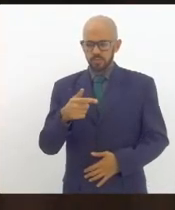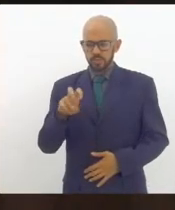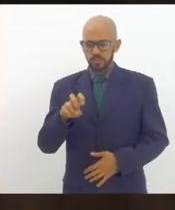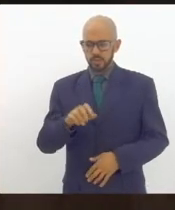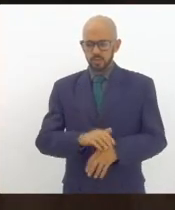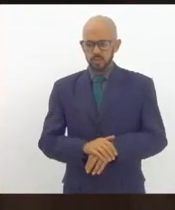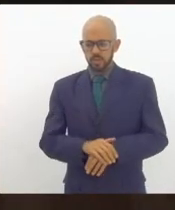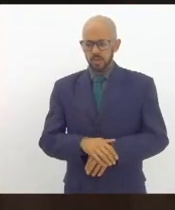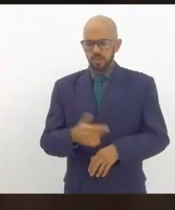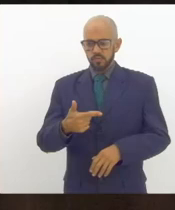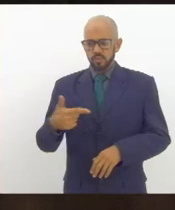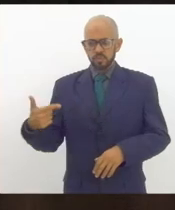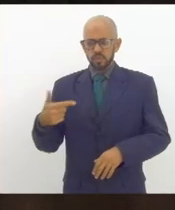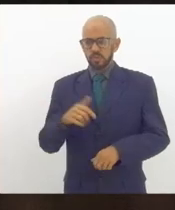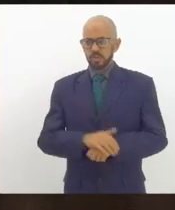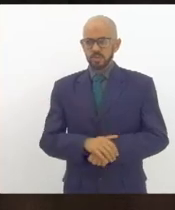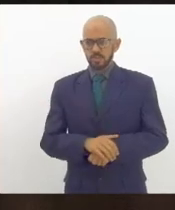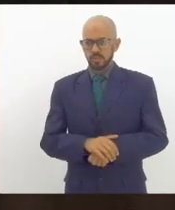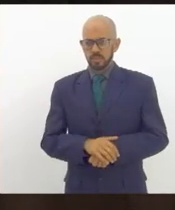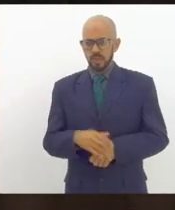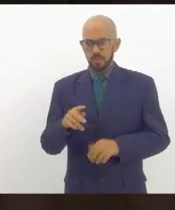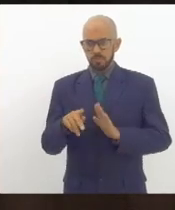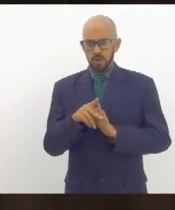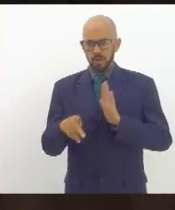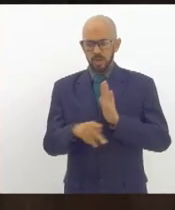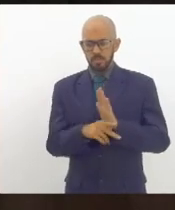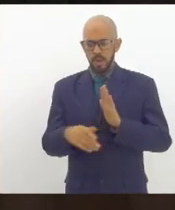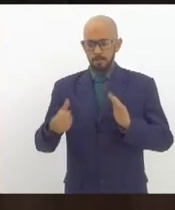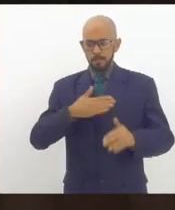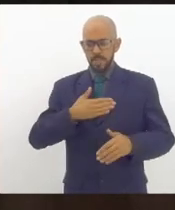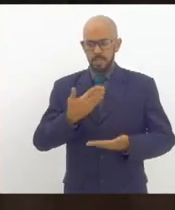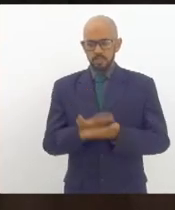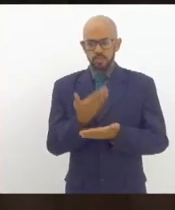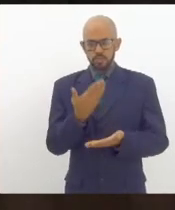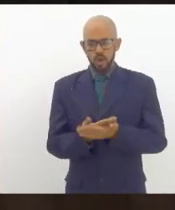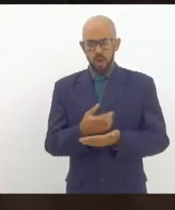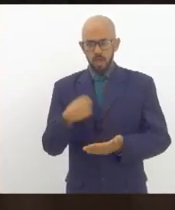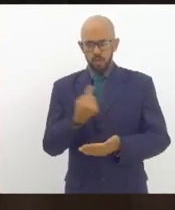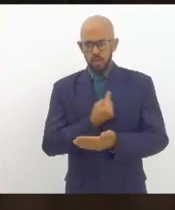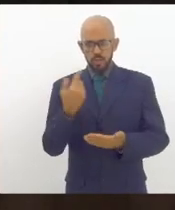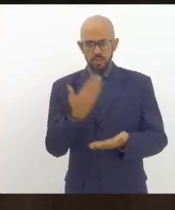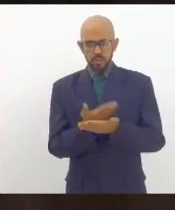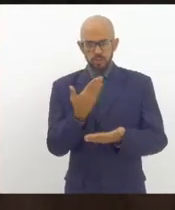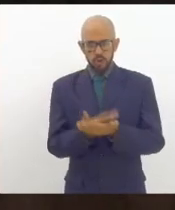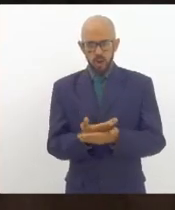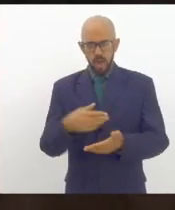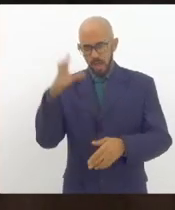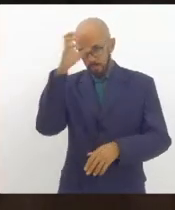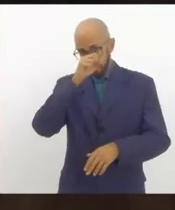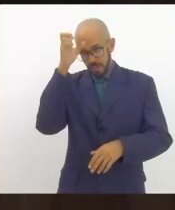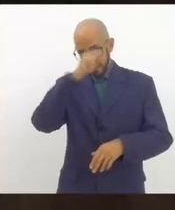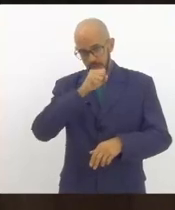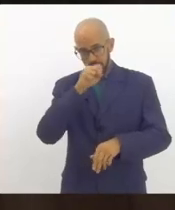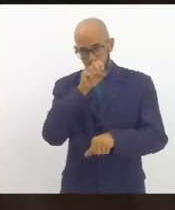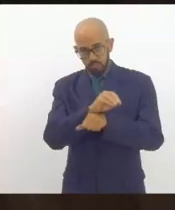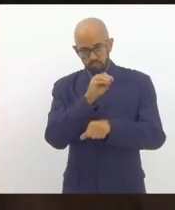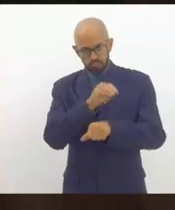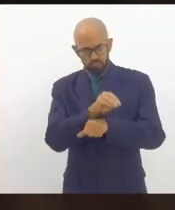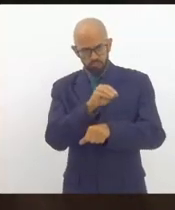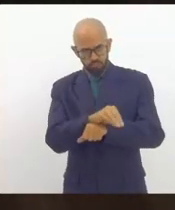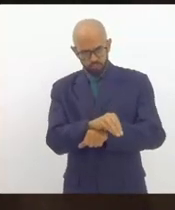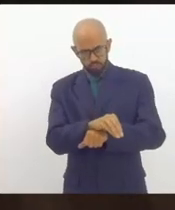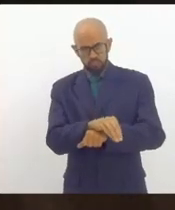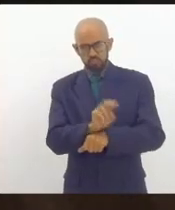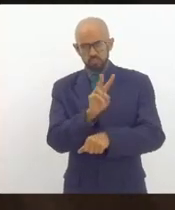tia Ju que institui o programa minha escola nossa escola aprendendo a preservar nas